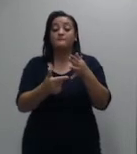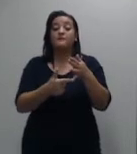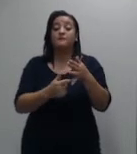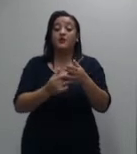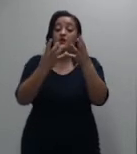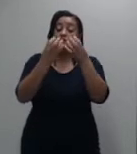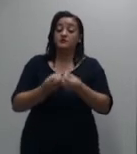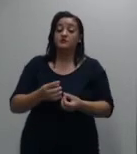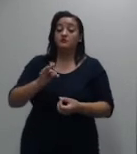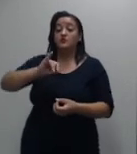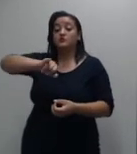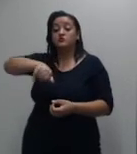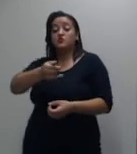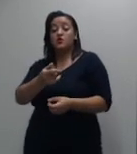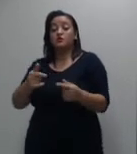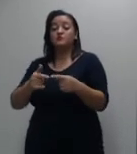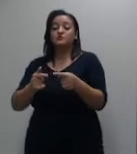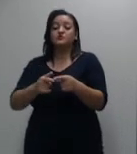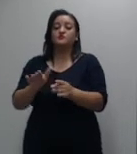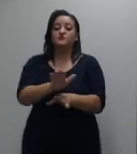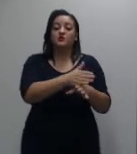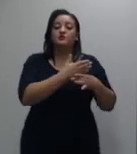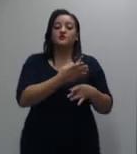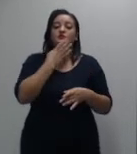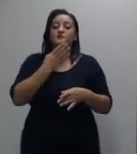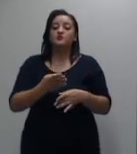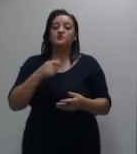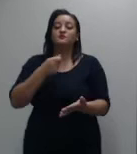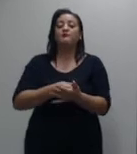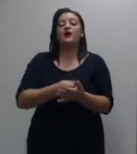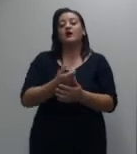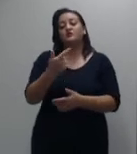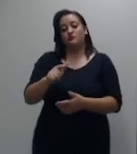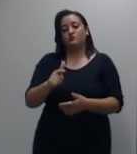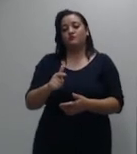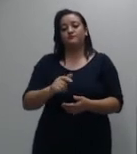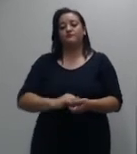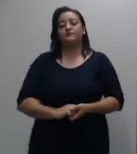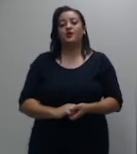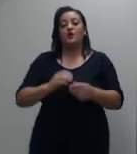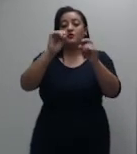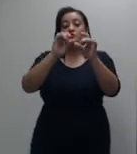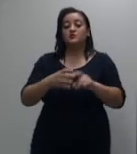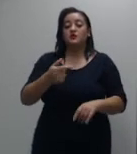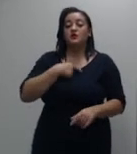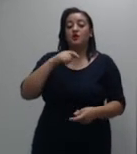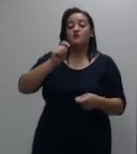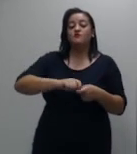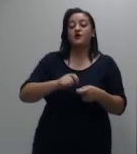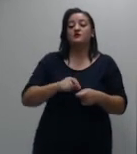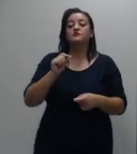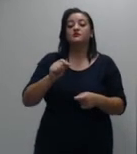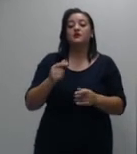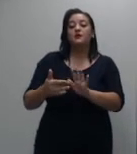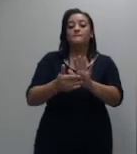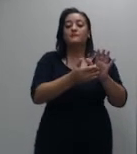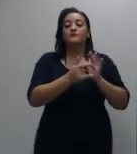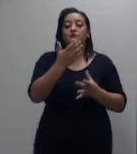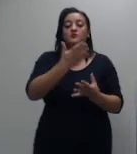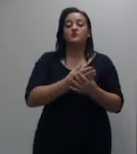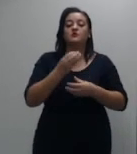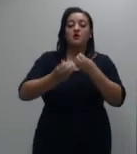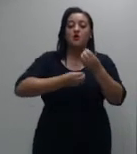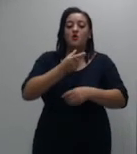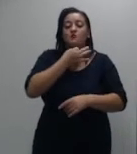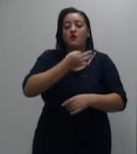confirmada pelo TJ no sentido de afastar o peixe neles autora com a ressalva que eu faço sobre esse ponto aqui isso é trazida no processo com os